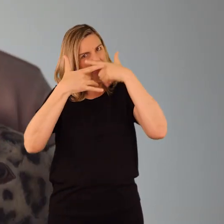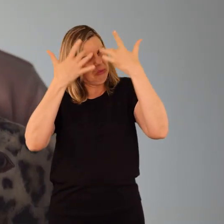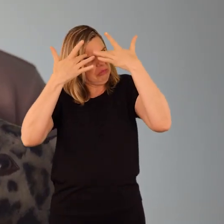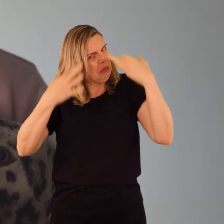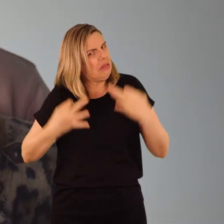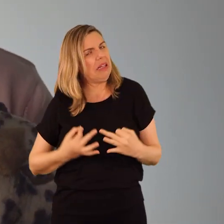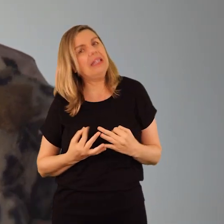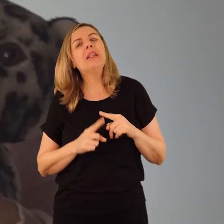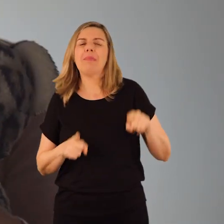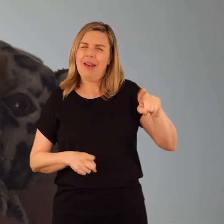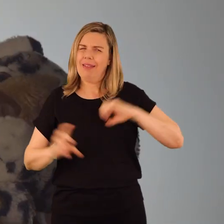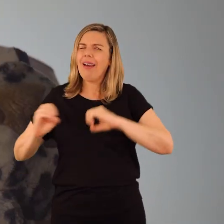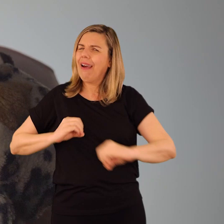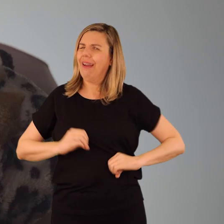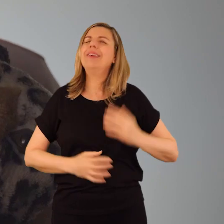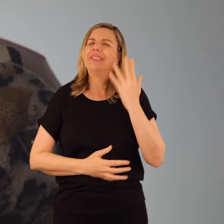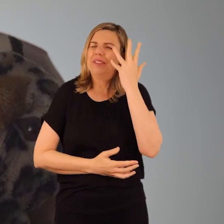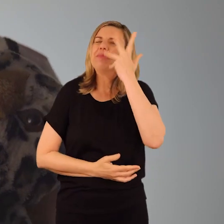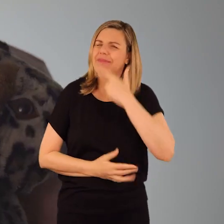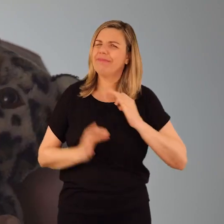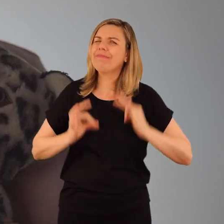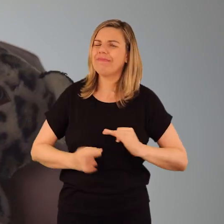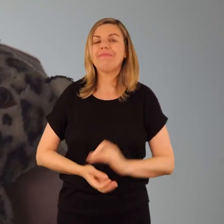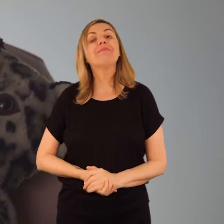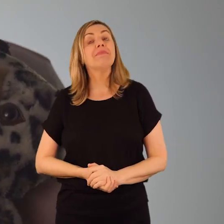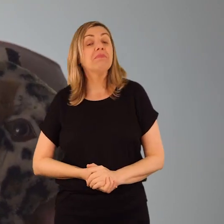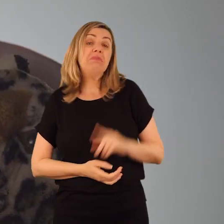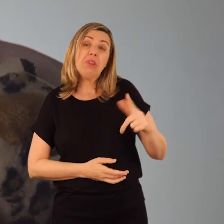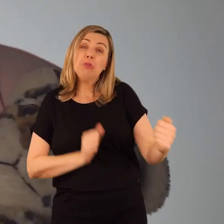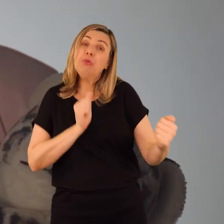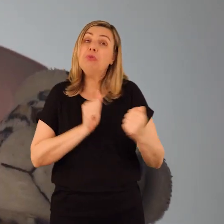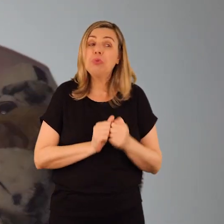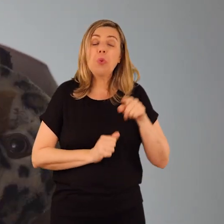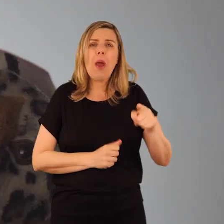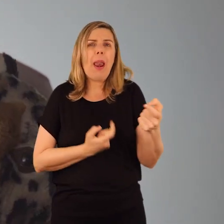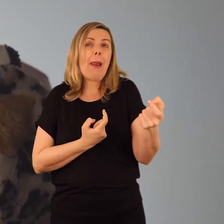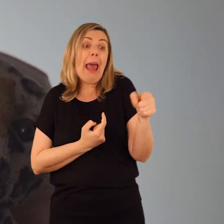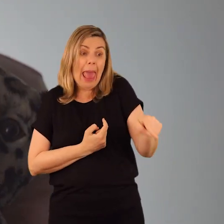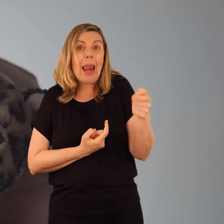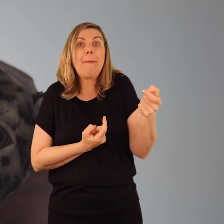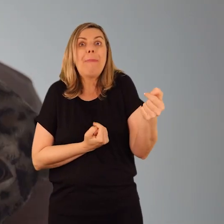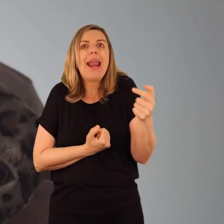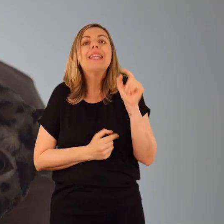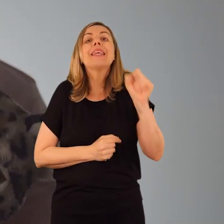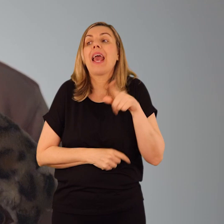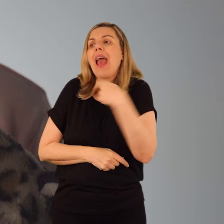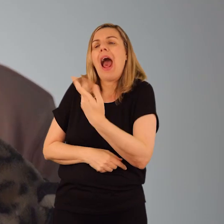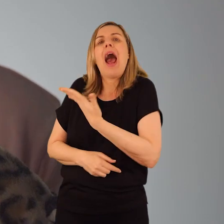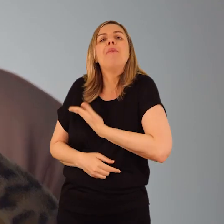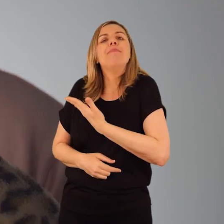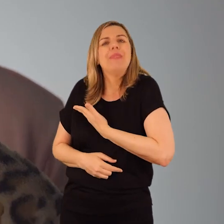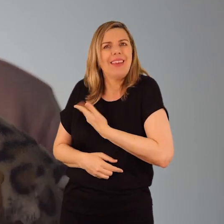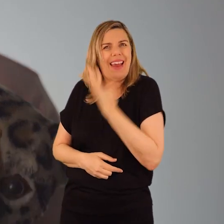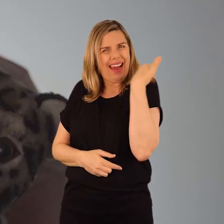né? Mas a Tereza é bonita. Ela mostra a oncinha. Então eu fiquei com a Tereza, que ela é muito parecida com uma amiguinha que eu tinha quando eu era pequena, que a gente